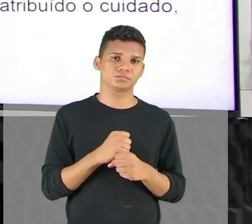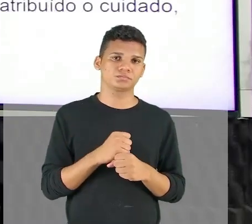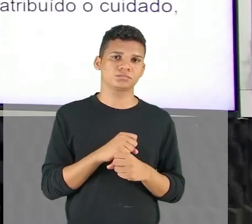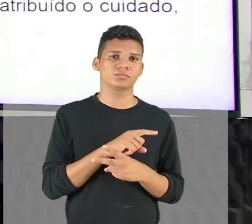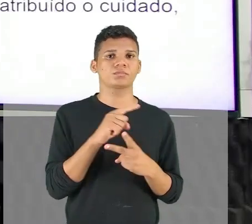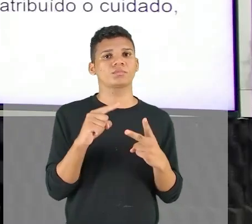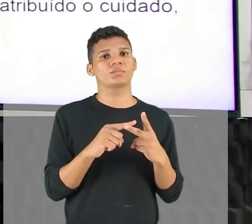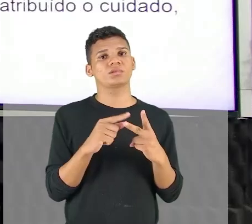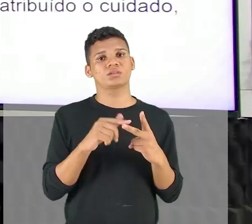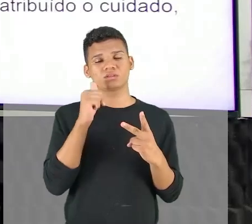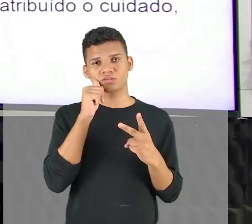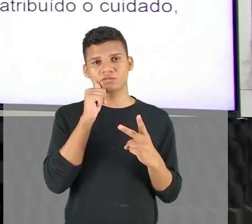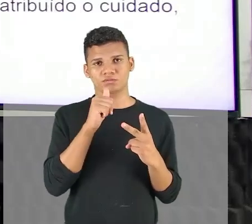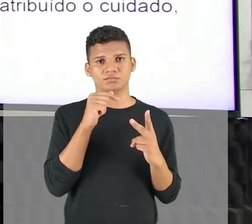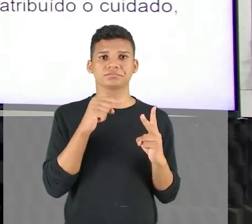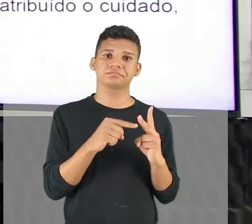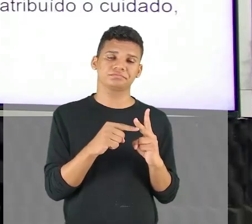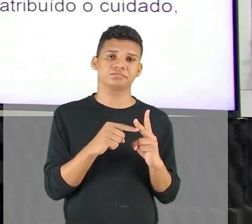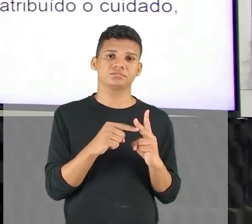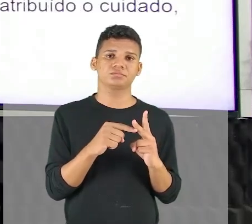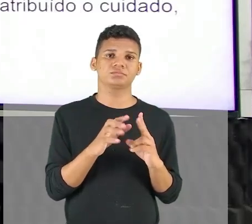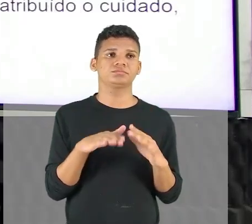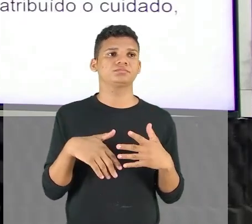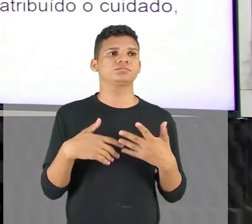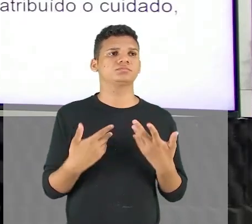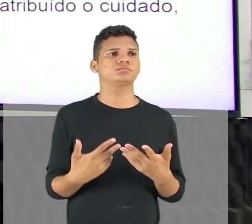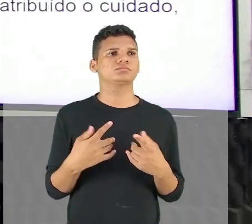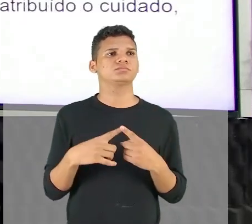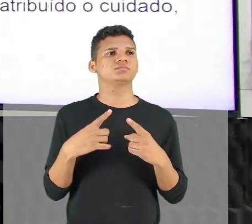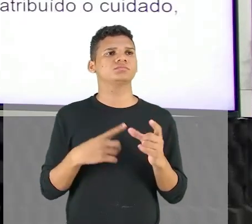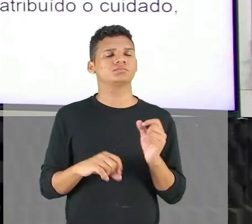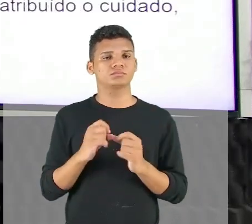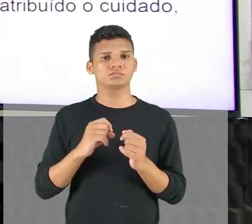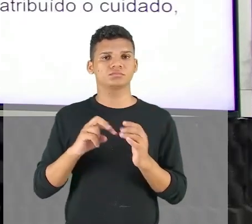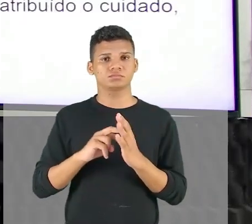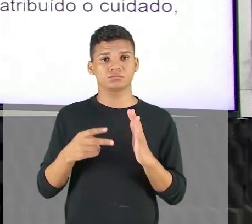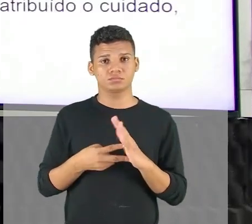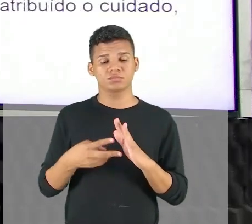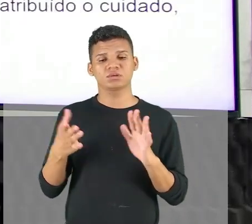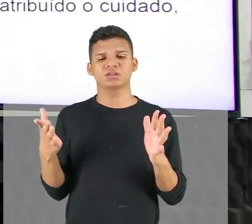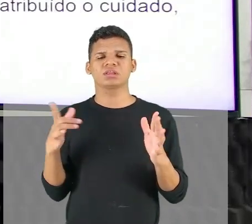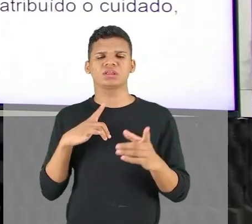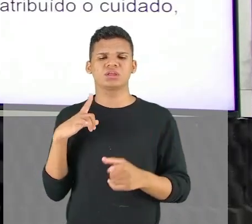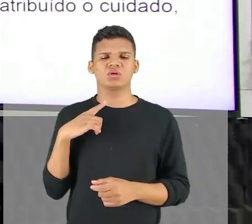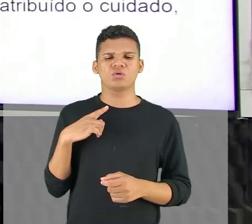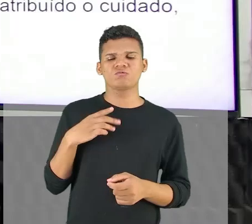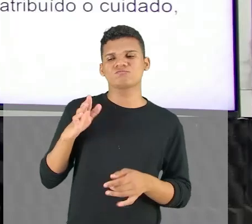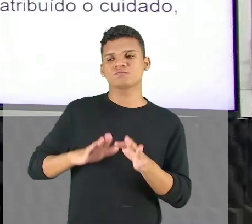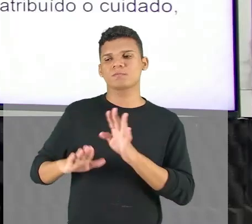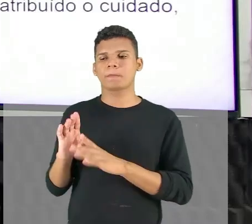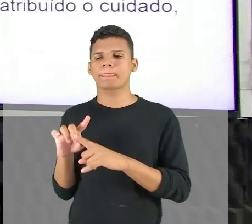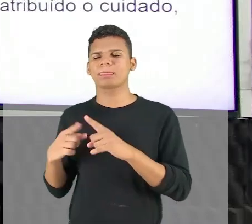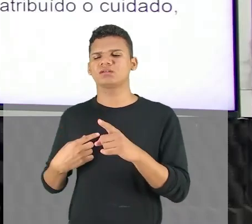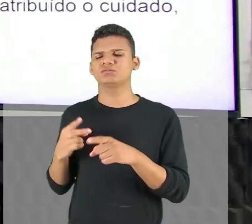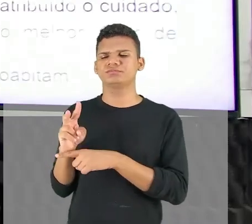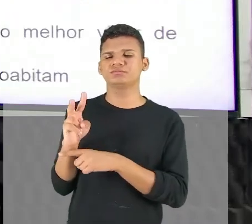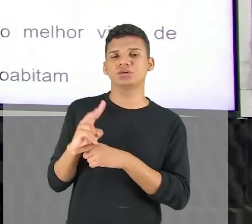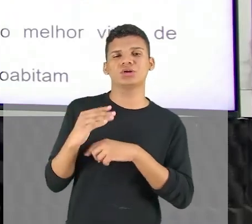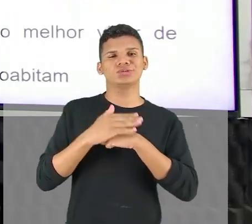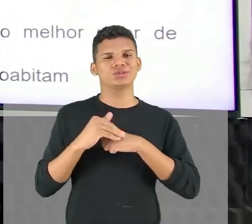do feminino, ou seja, o espírito de finesse ao qual é atribuído o cuidado, o sentimento solidário,